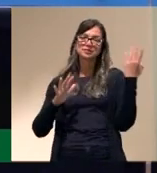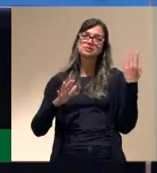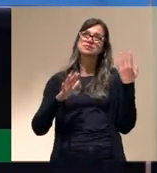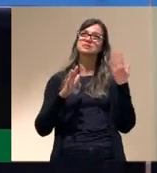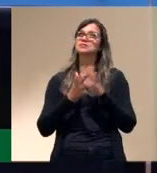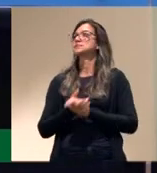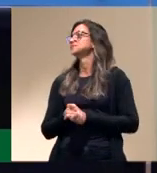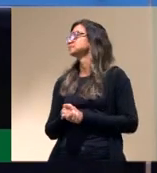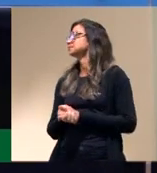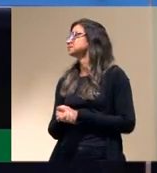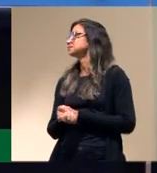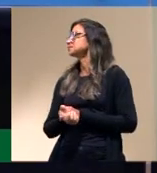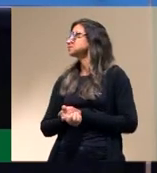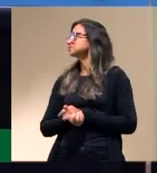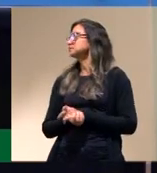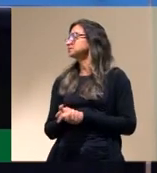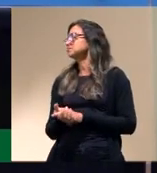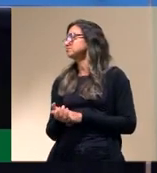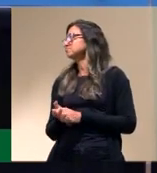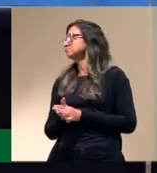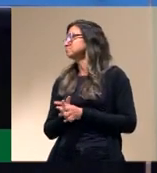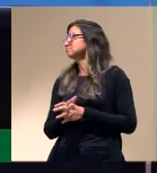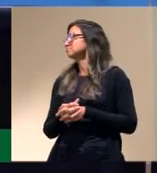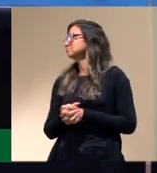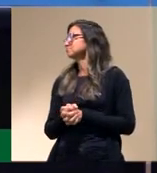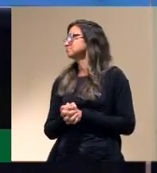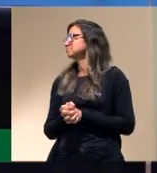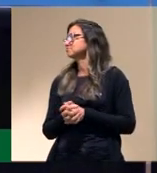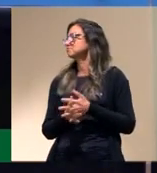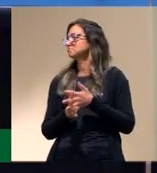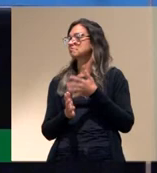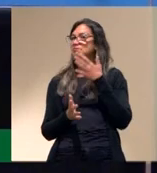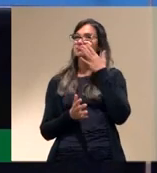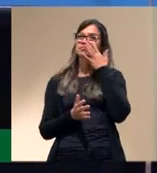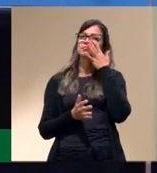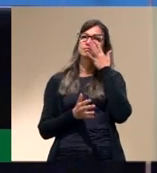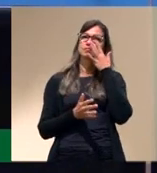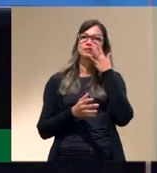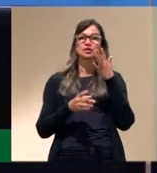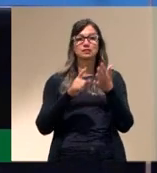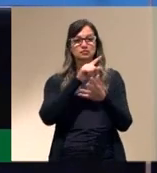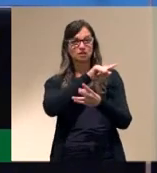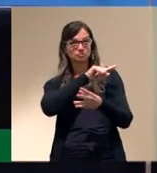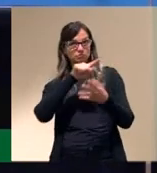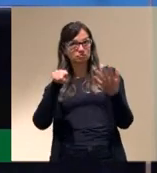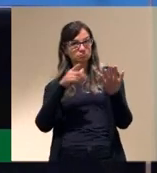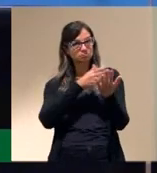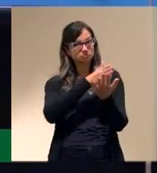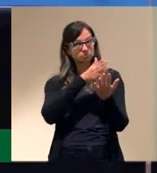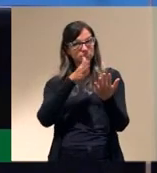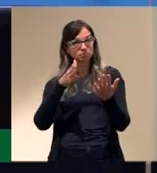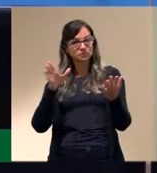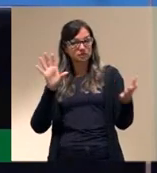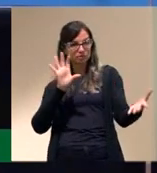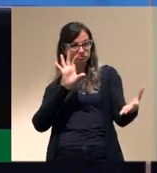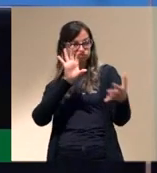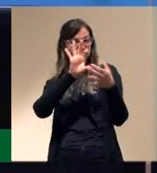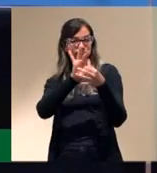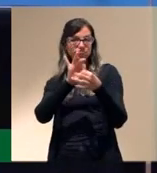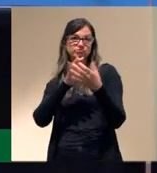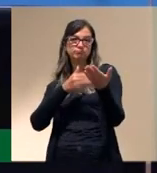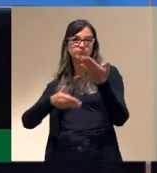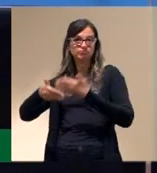natureza, né? Então, essas dimensões vão estar bastante integradas. E um